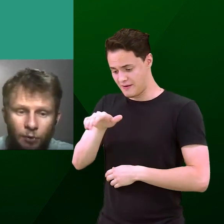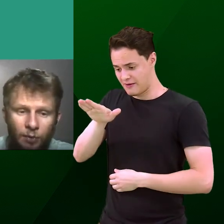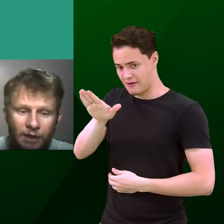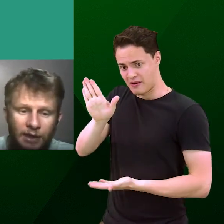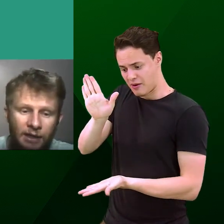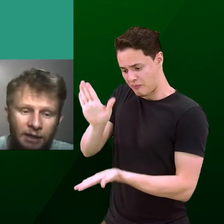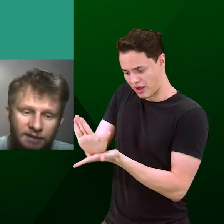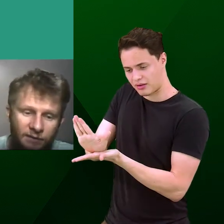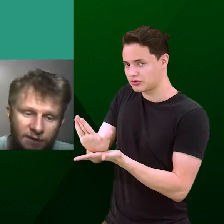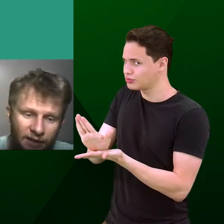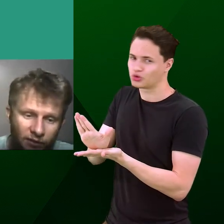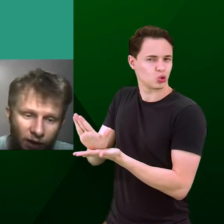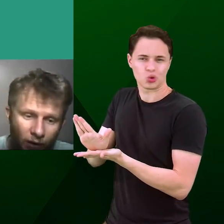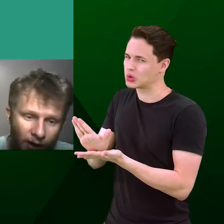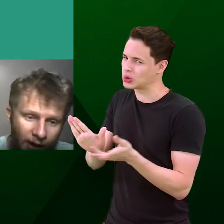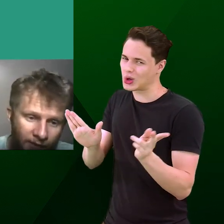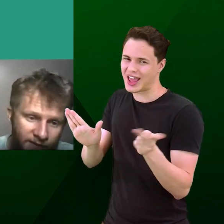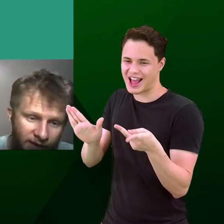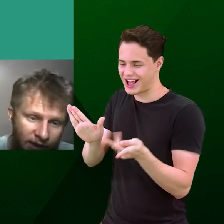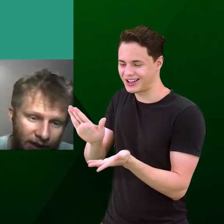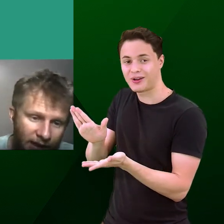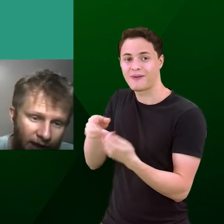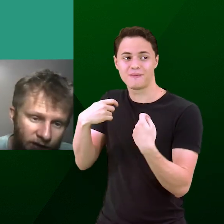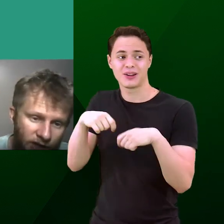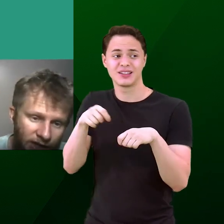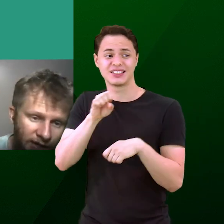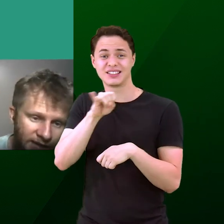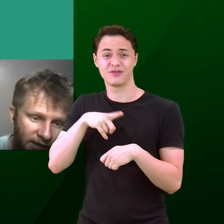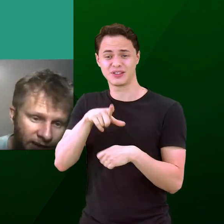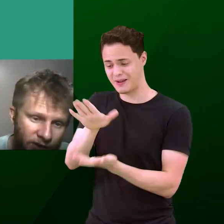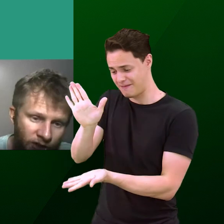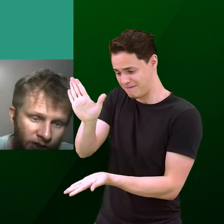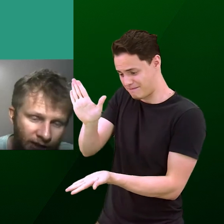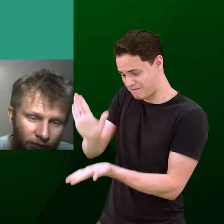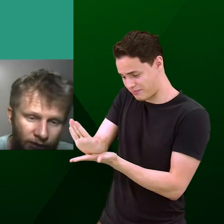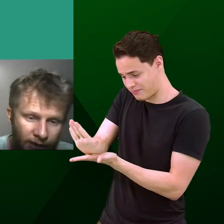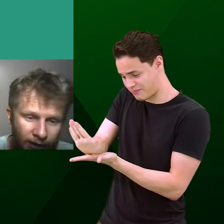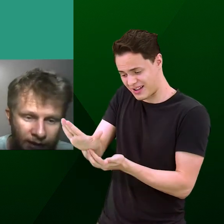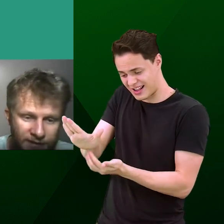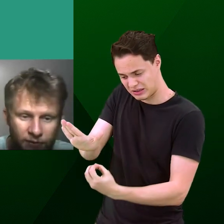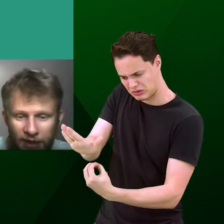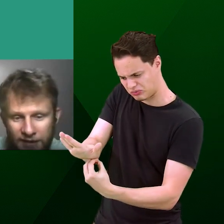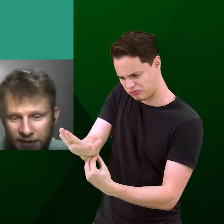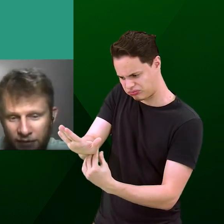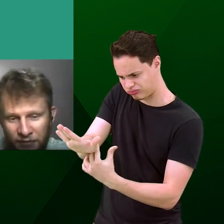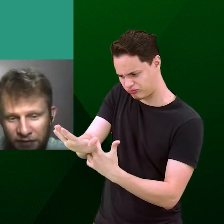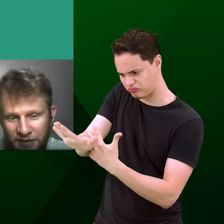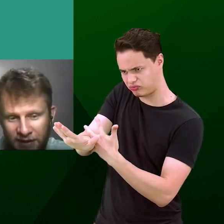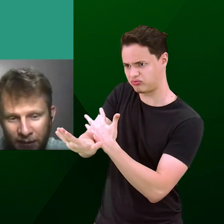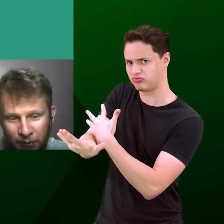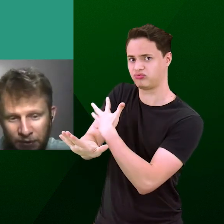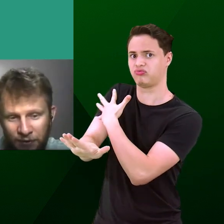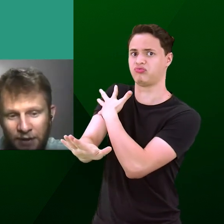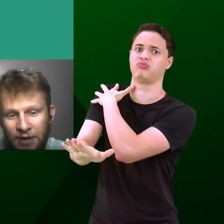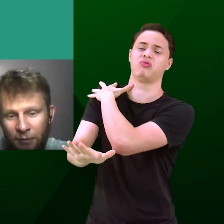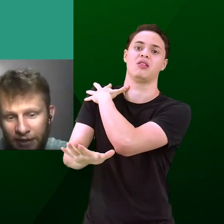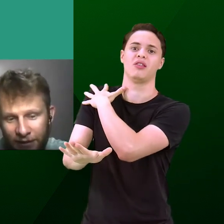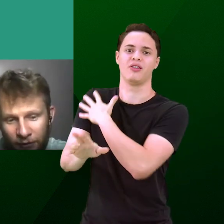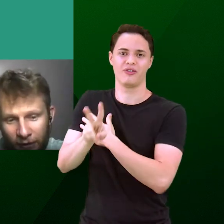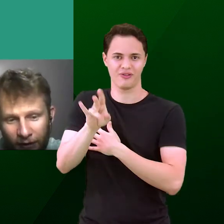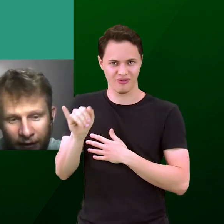que observar também na hora de adquirir um tênis para corrida. E aí a gente vai entrar, não vou entrar aqui, na verdade, na questão